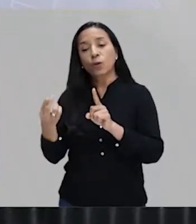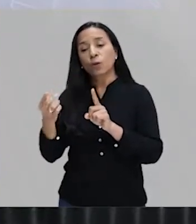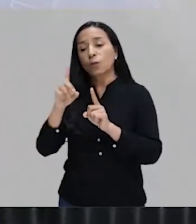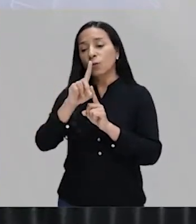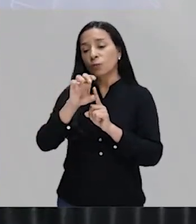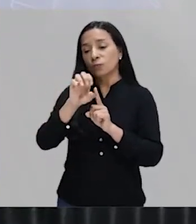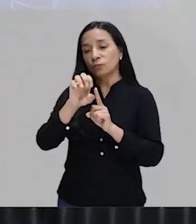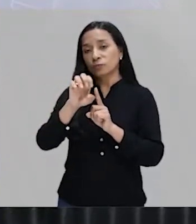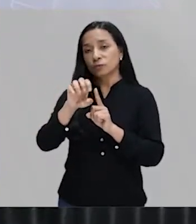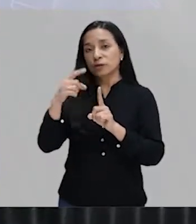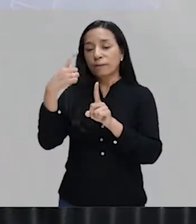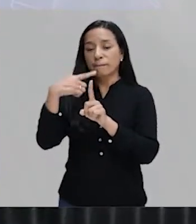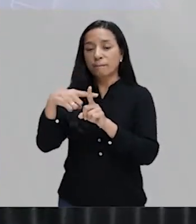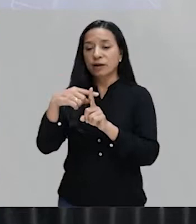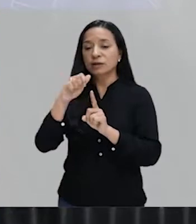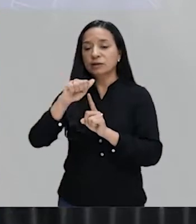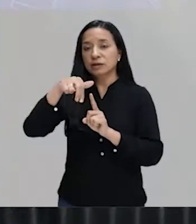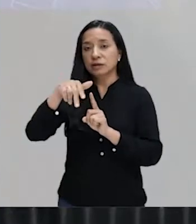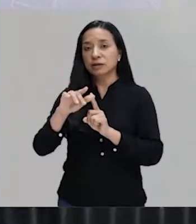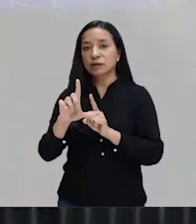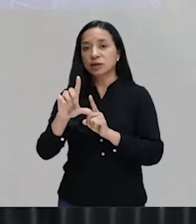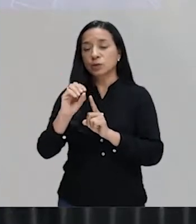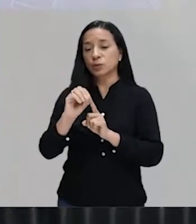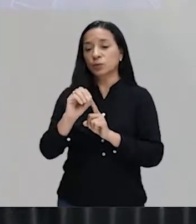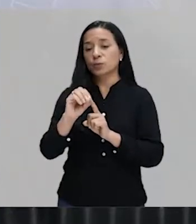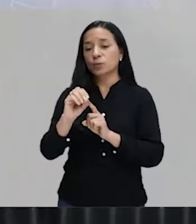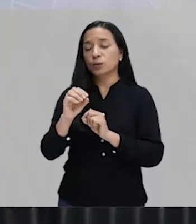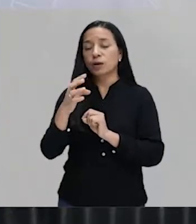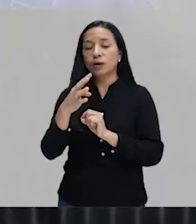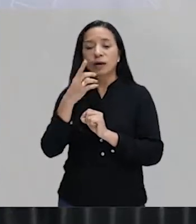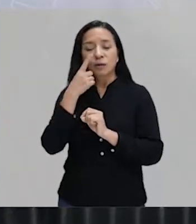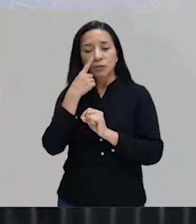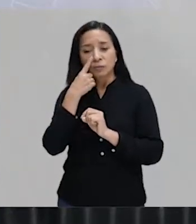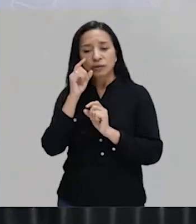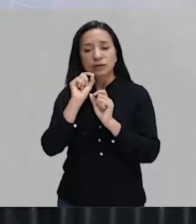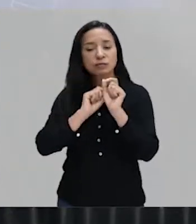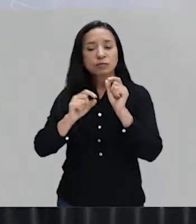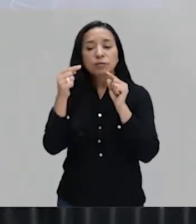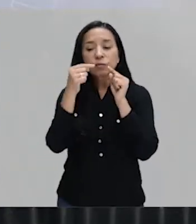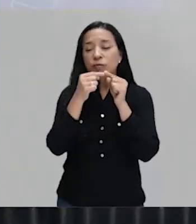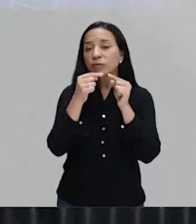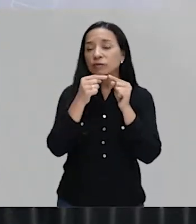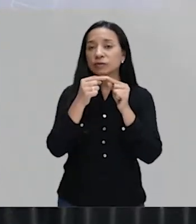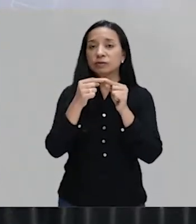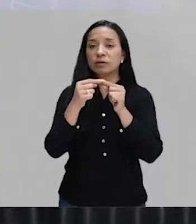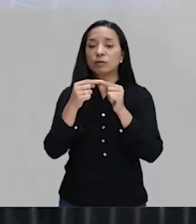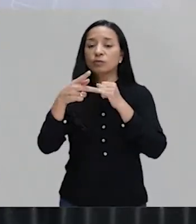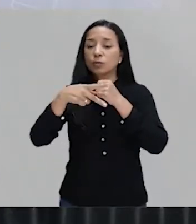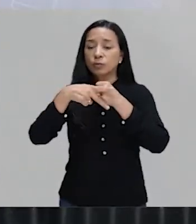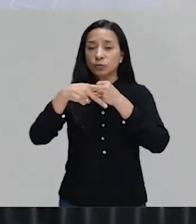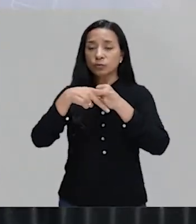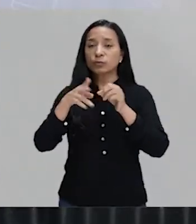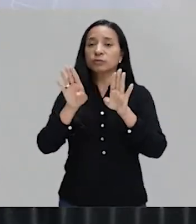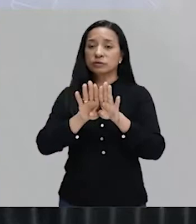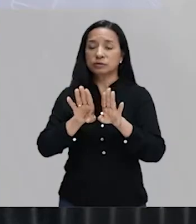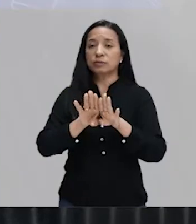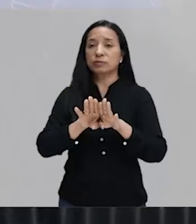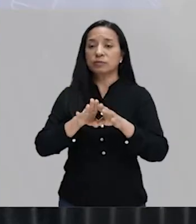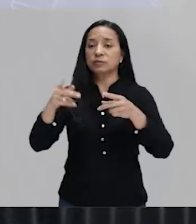aquilo, né? Então, vocês observem que são o quê? Uma combinação. tanto dos pronomes quanto